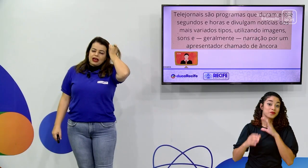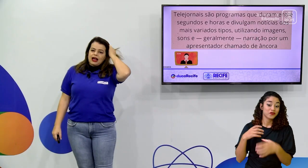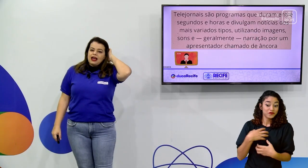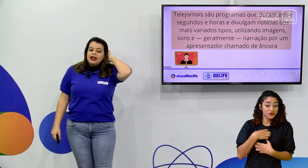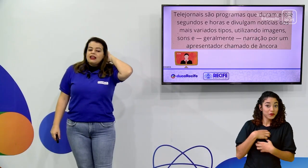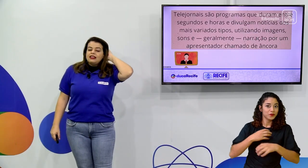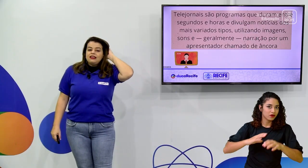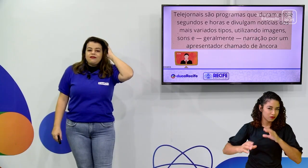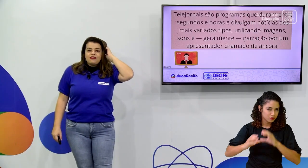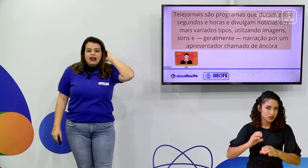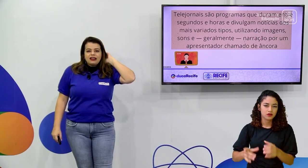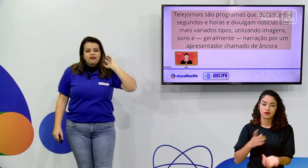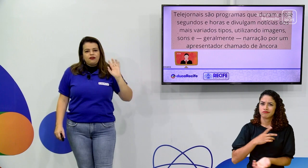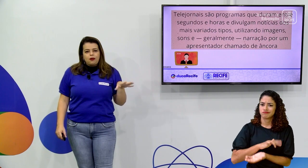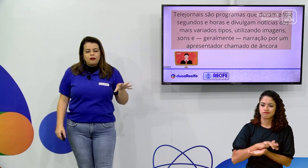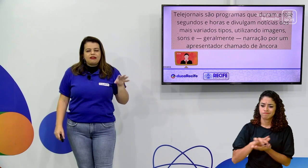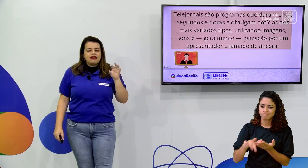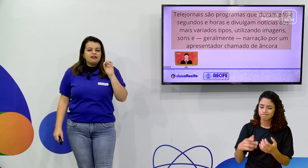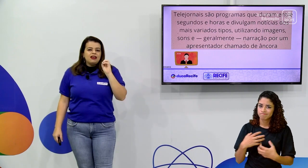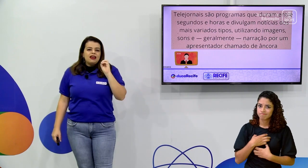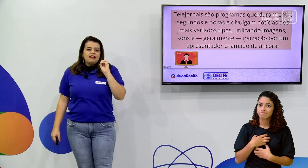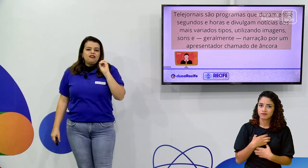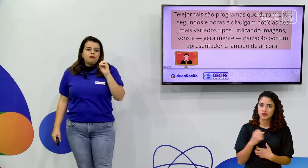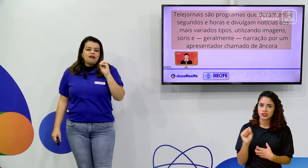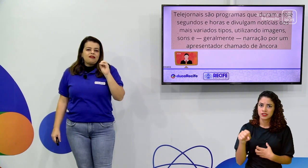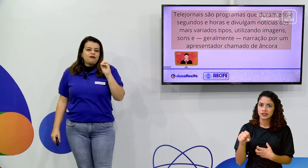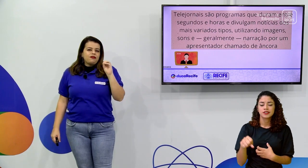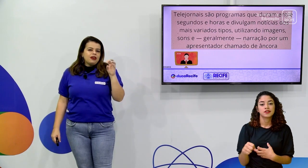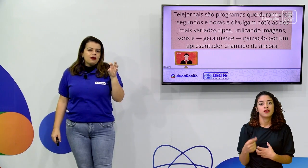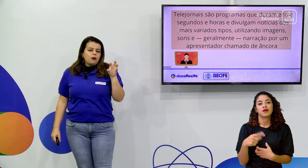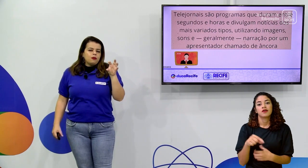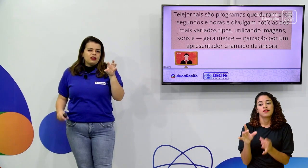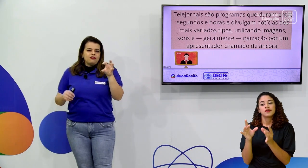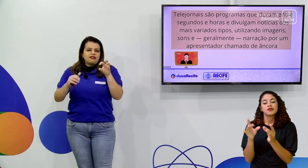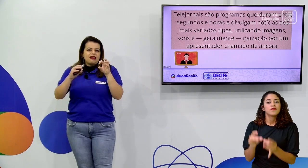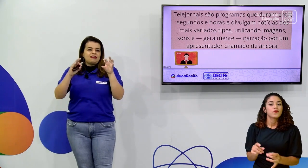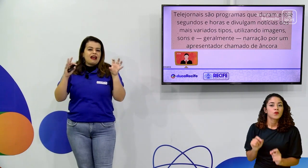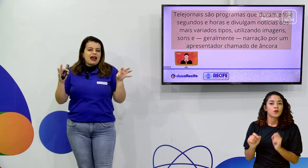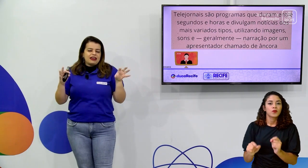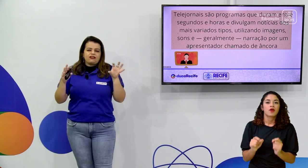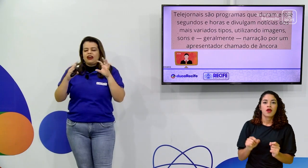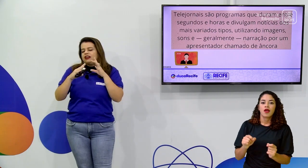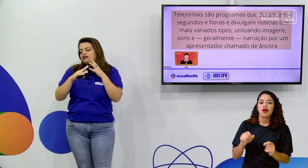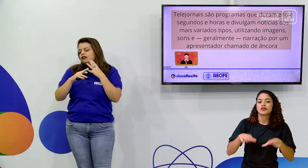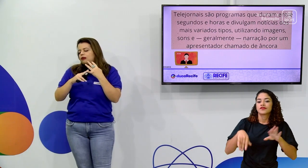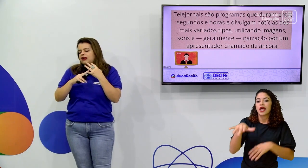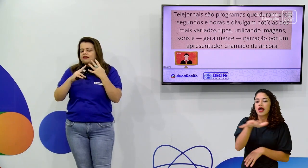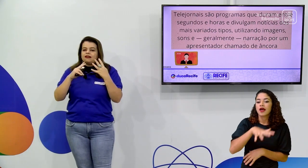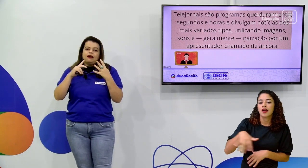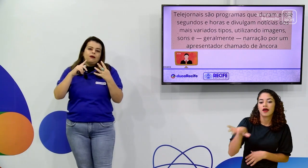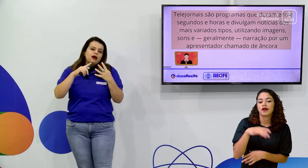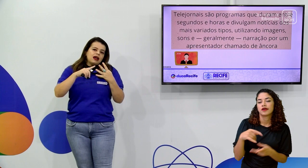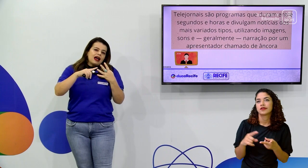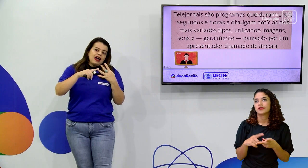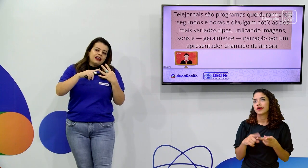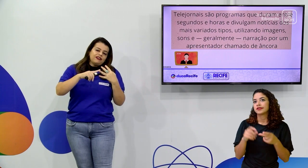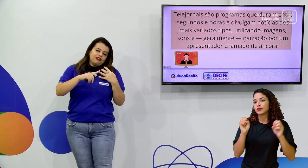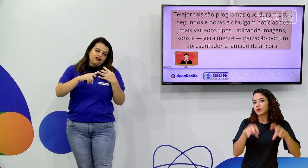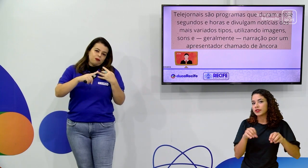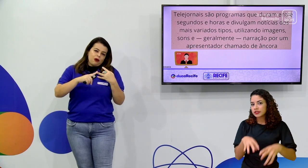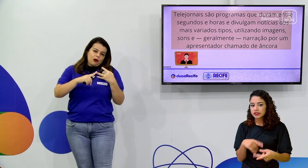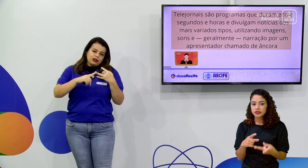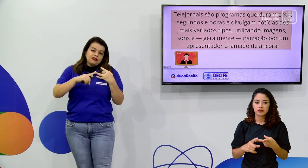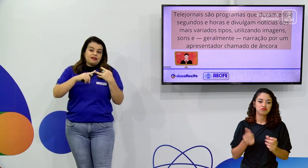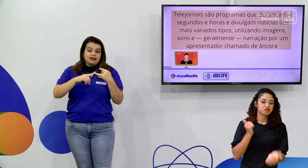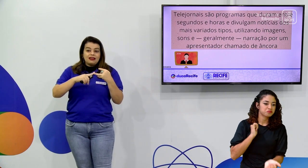comunicar, de várias formas, elas especificam, muitas vezes, as áreas, áreas de educação, áreas